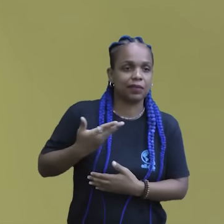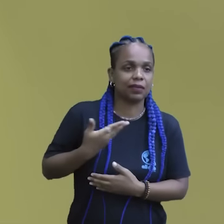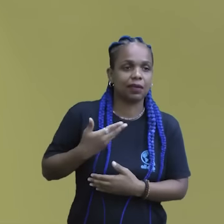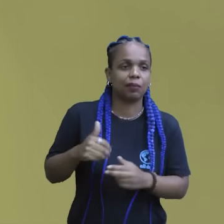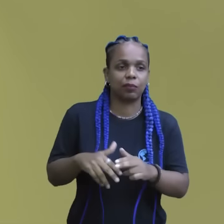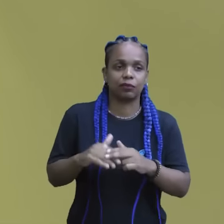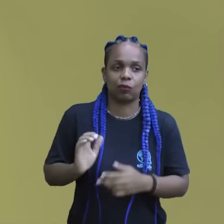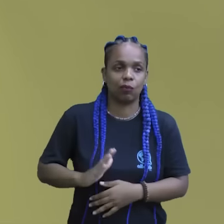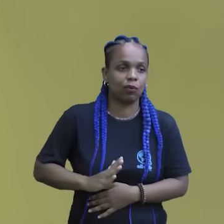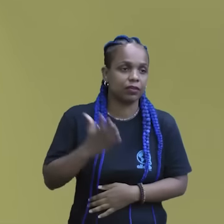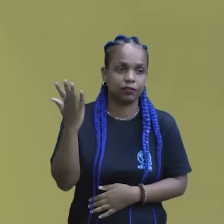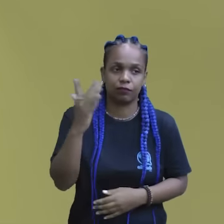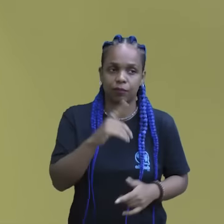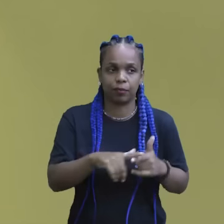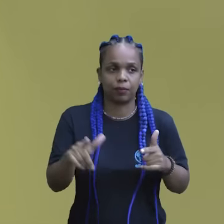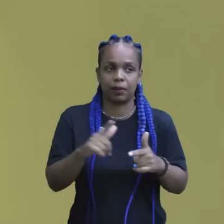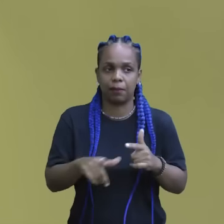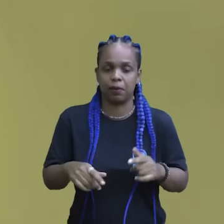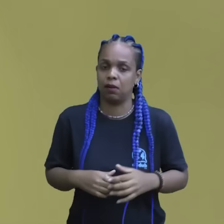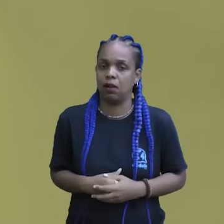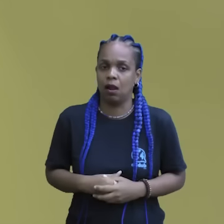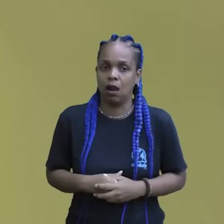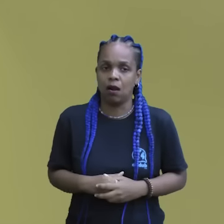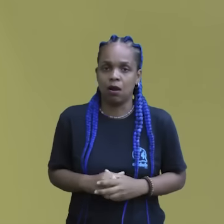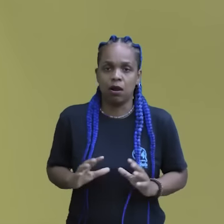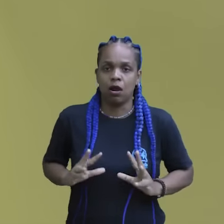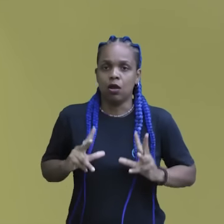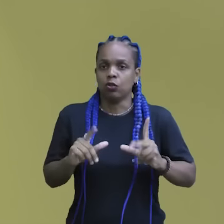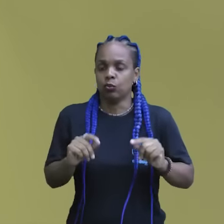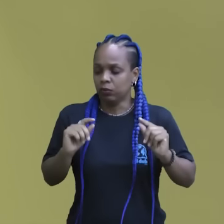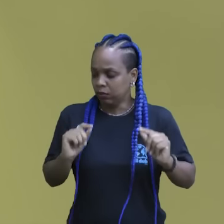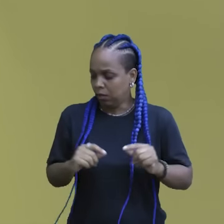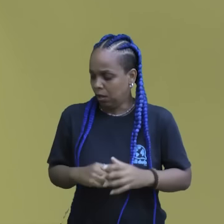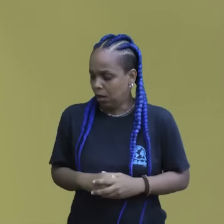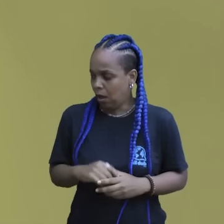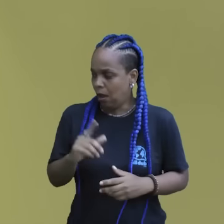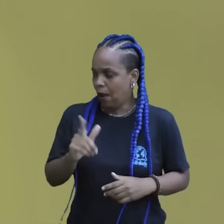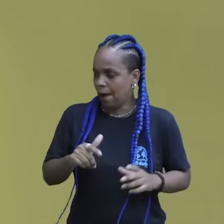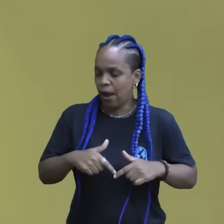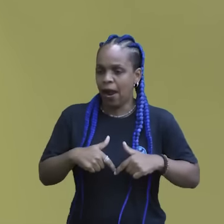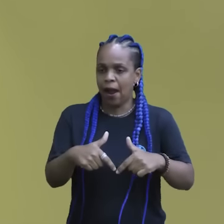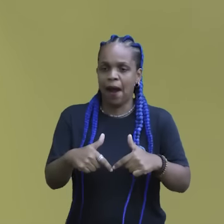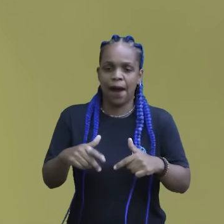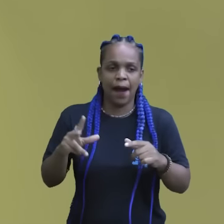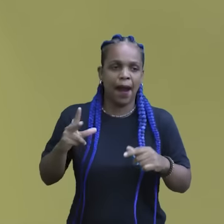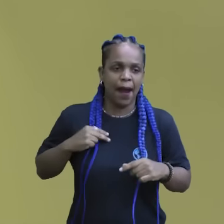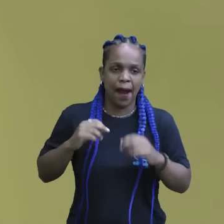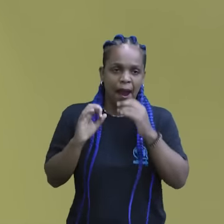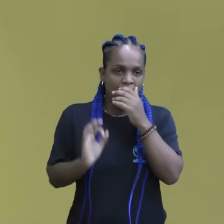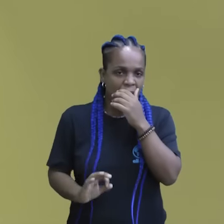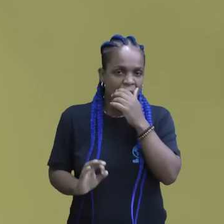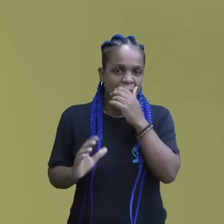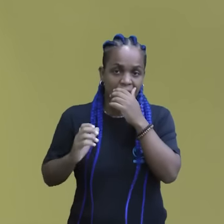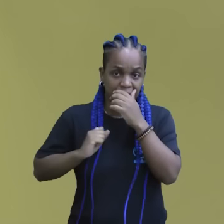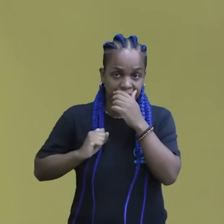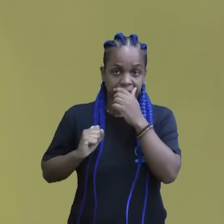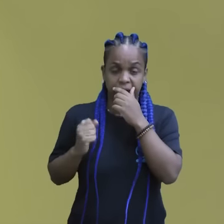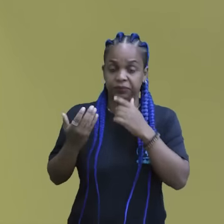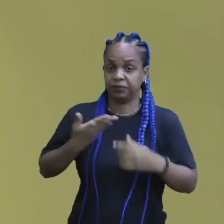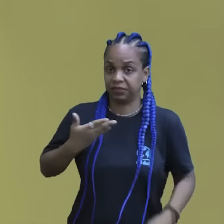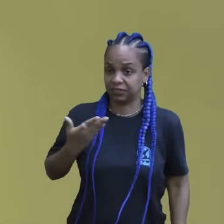porque, mais do que o amor, a amizade se impõe. Acontece que sua intervenção foi desastrosa. E lá vem a